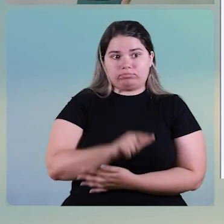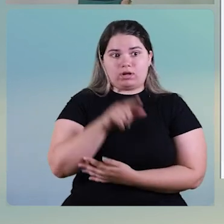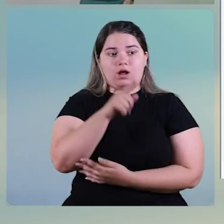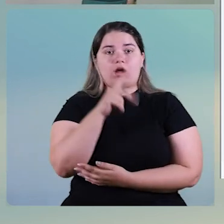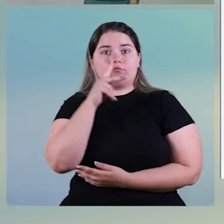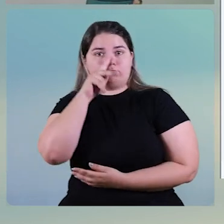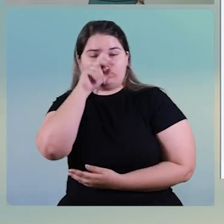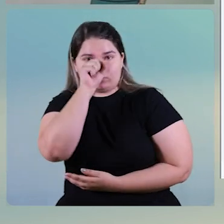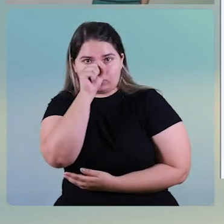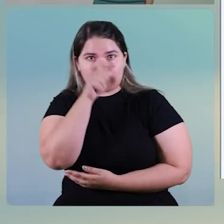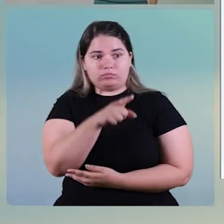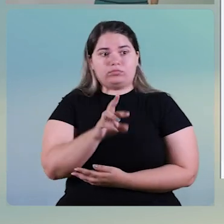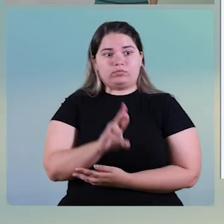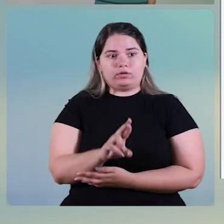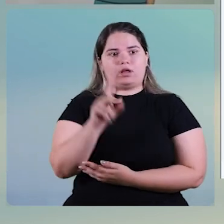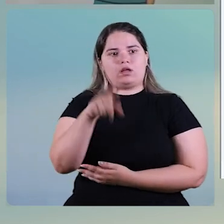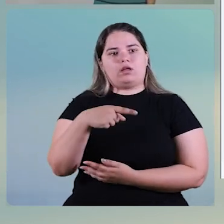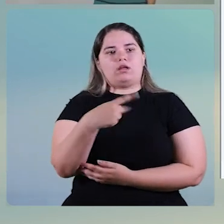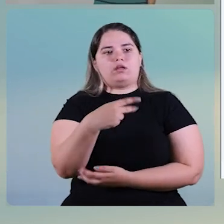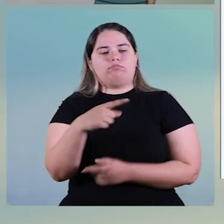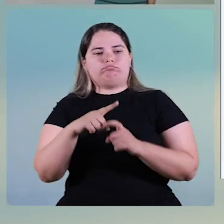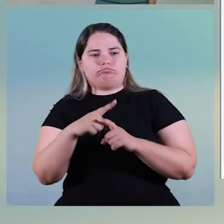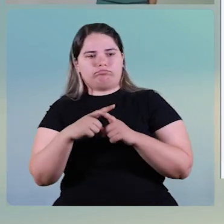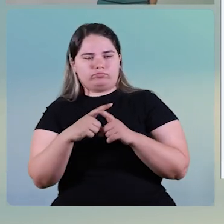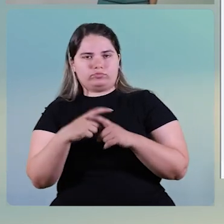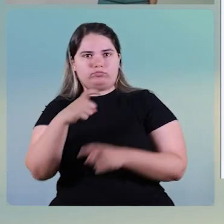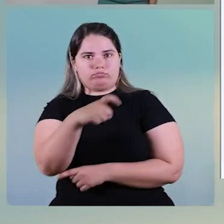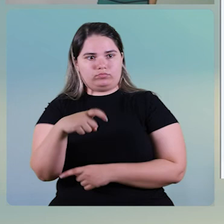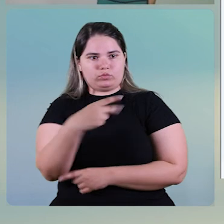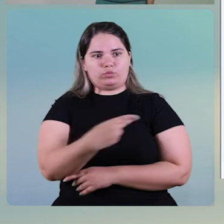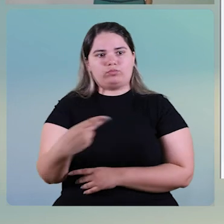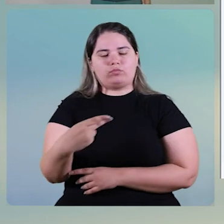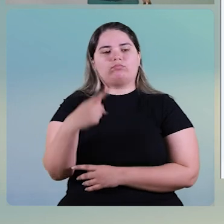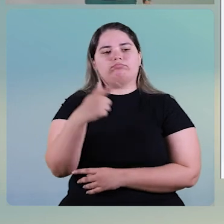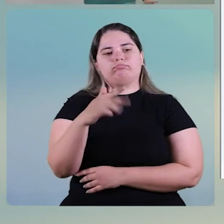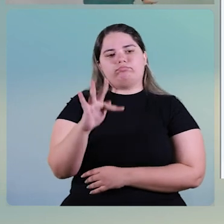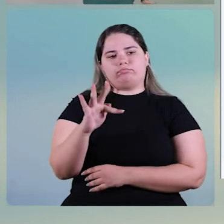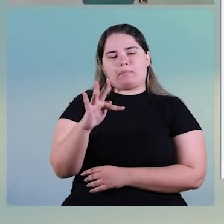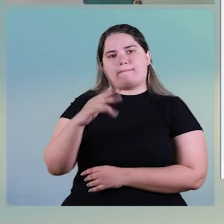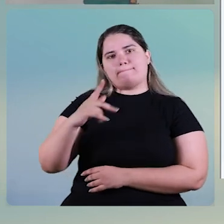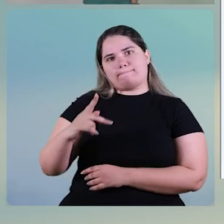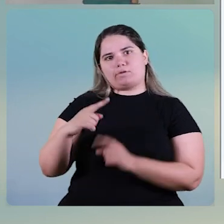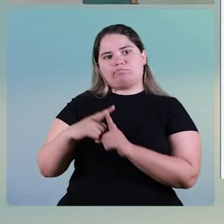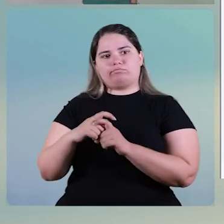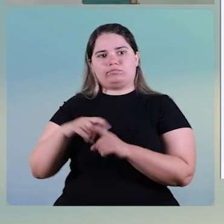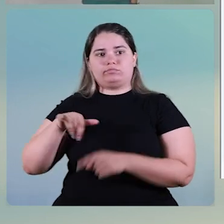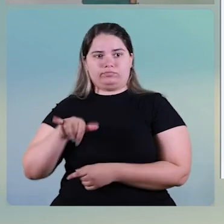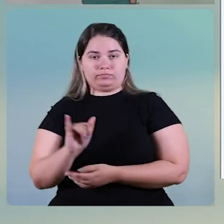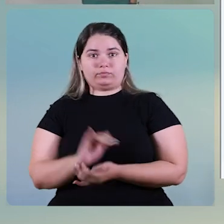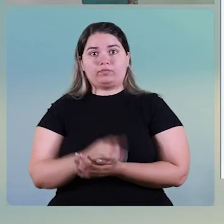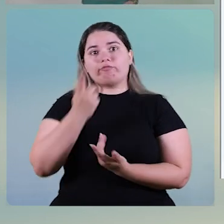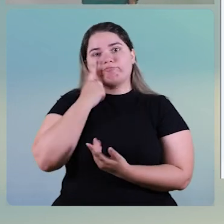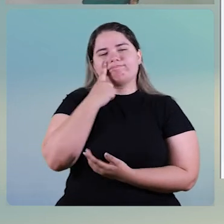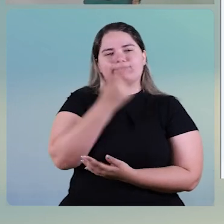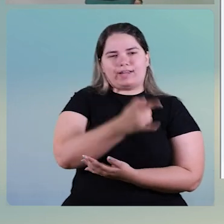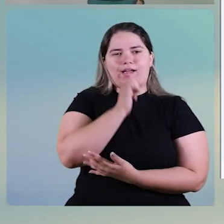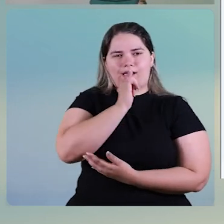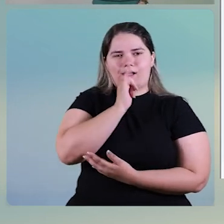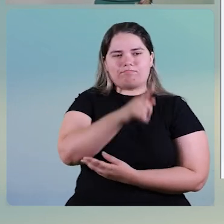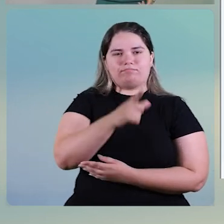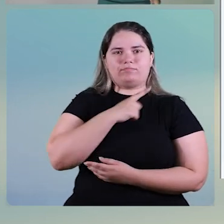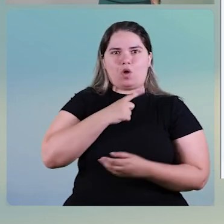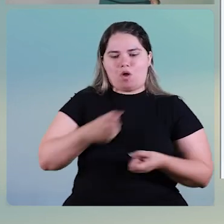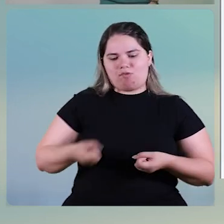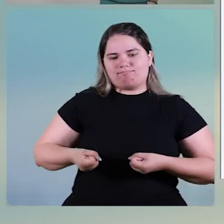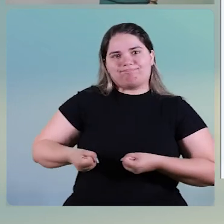de resistência vezes X é igual a força potente vezes Y, e na prática nós temos o carrinho de mão, né? Nós temos outros, né?